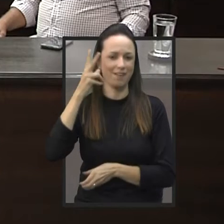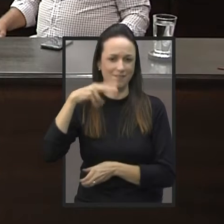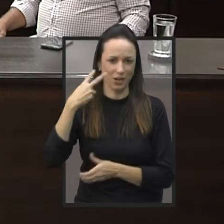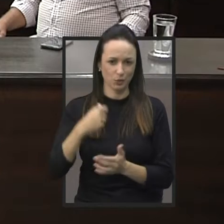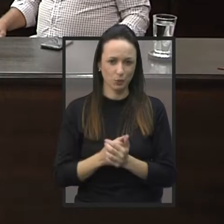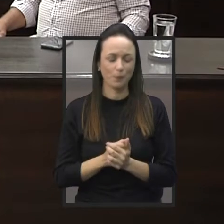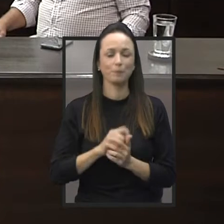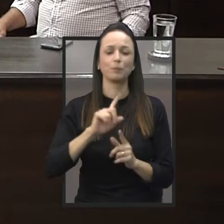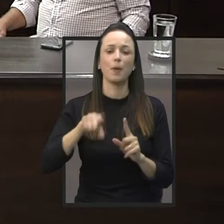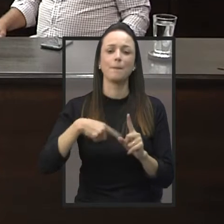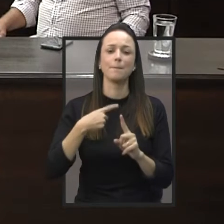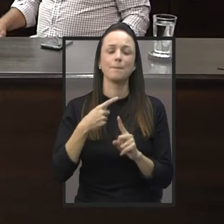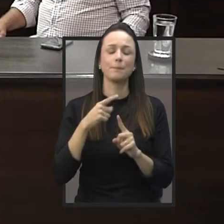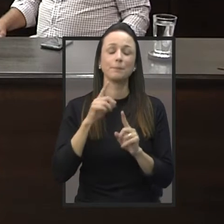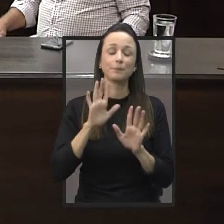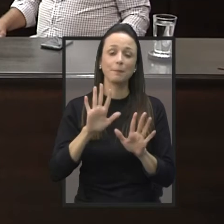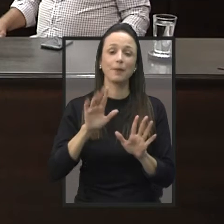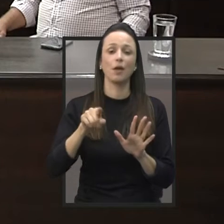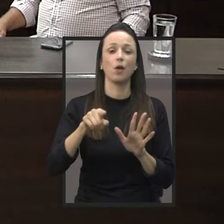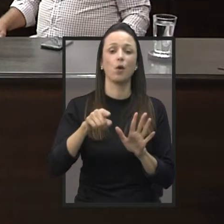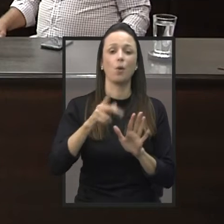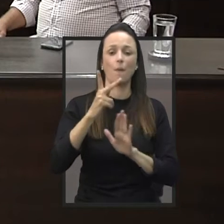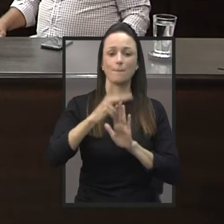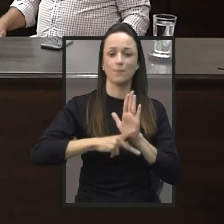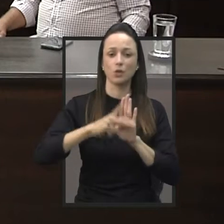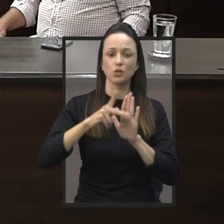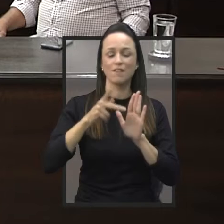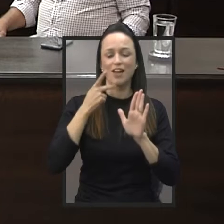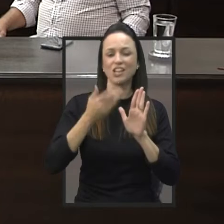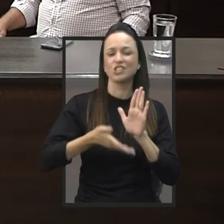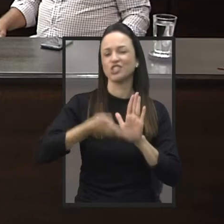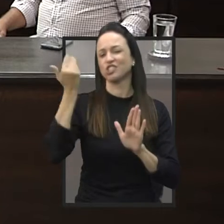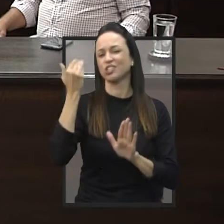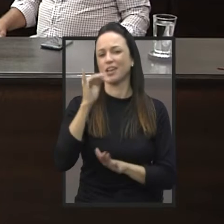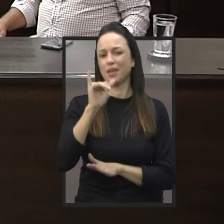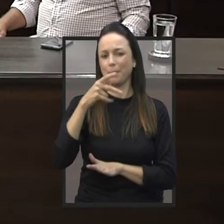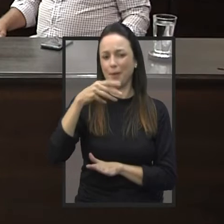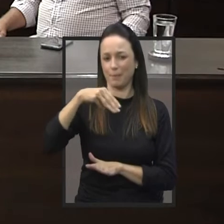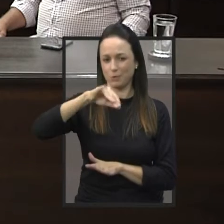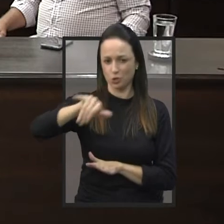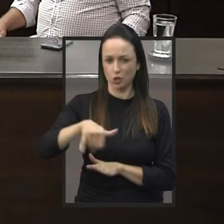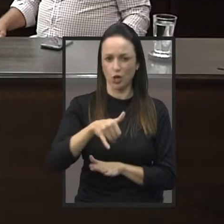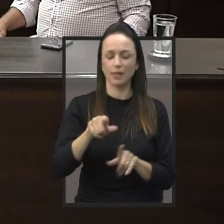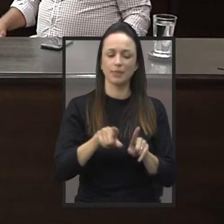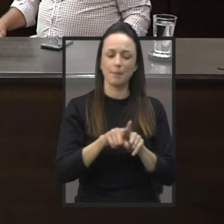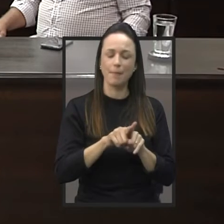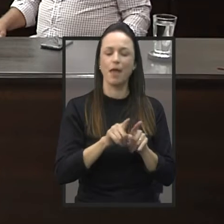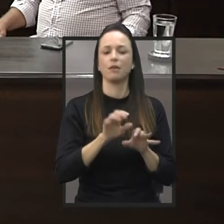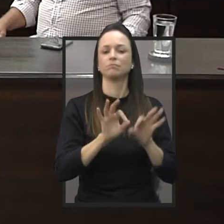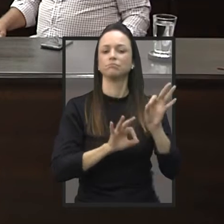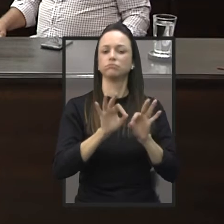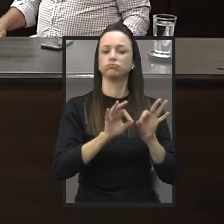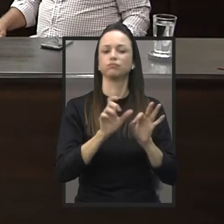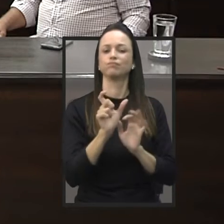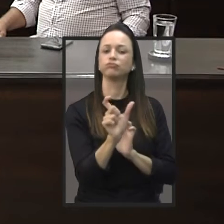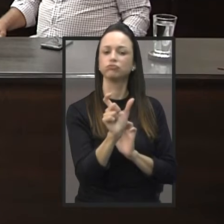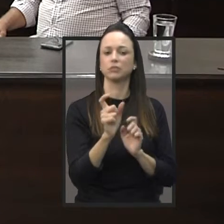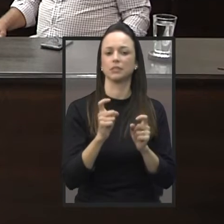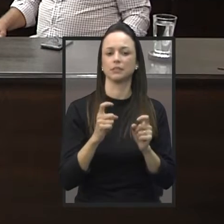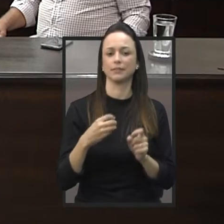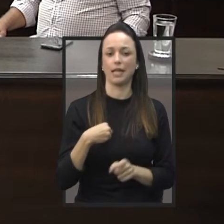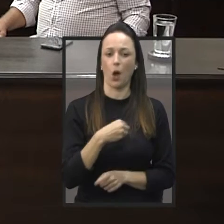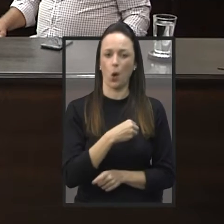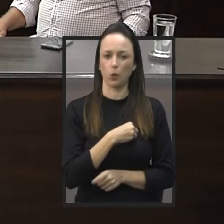mas o projeto que prevê a extinção do IPMJ, assim como o plano de saúde, né, assistência médica, deve ser